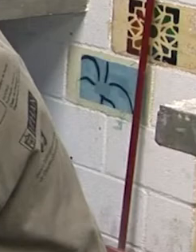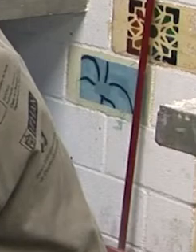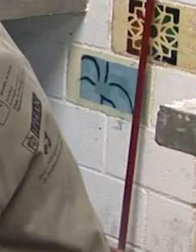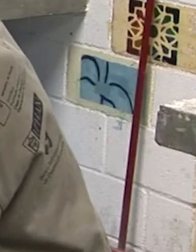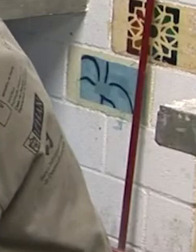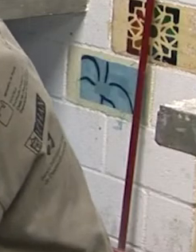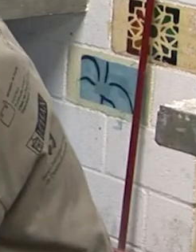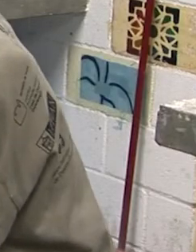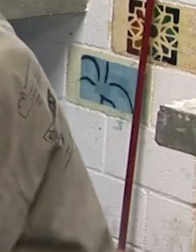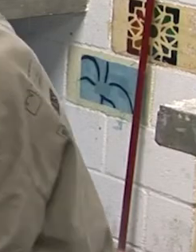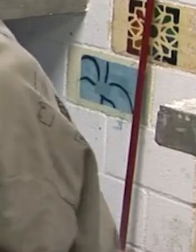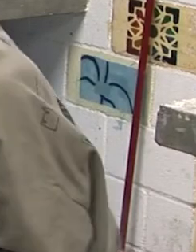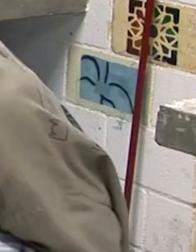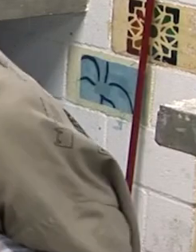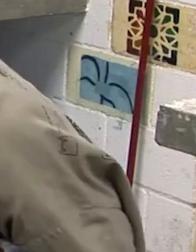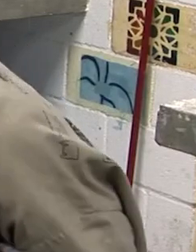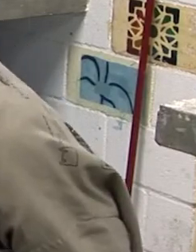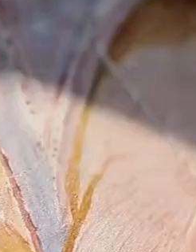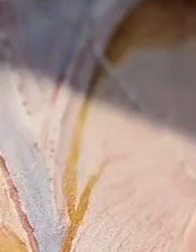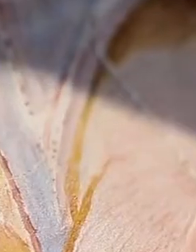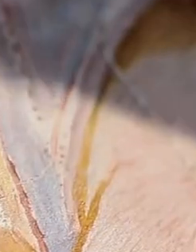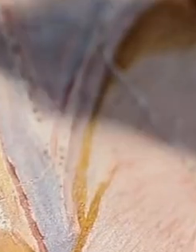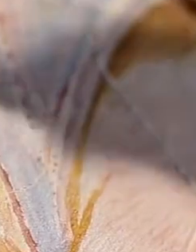no trabalho.